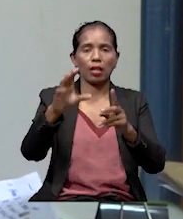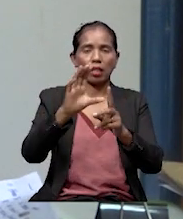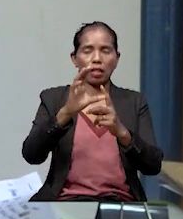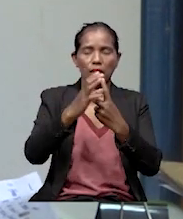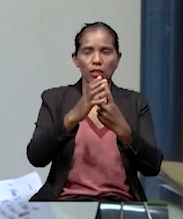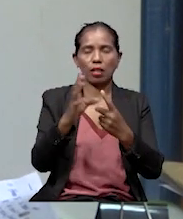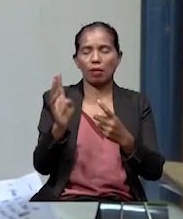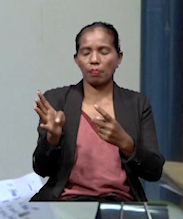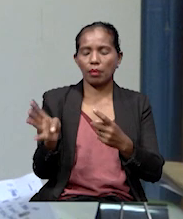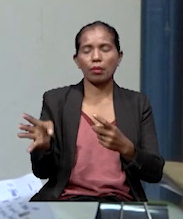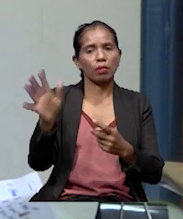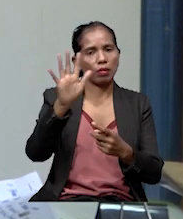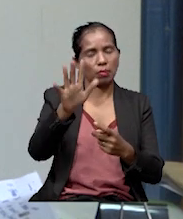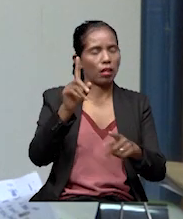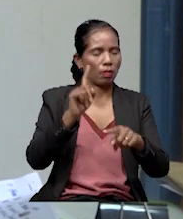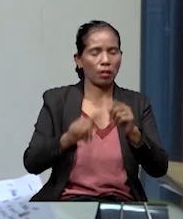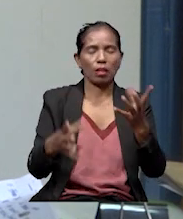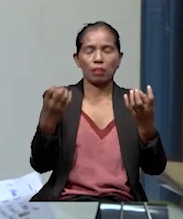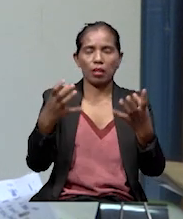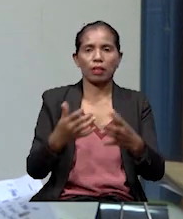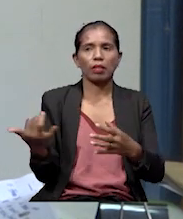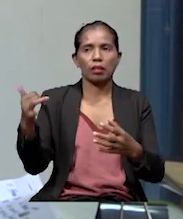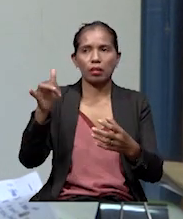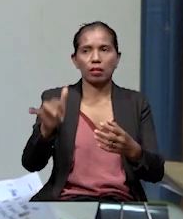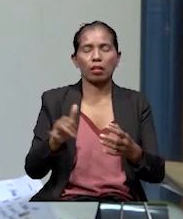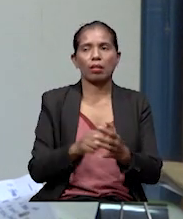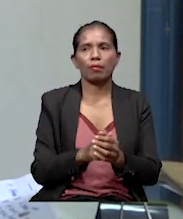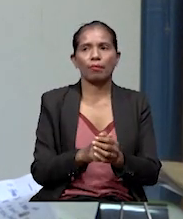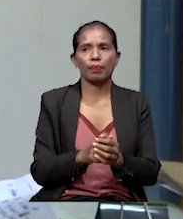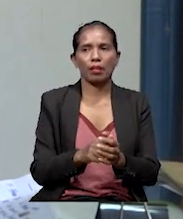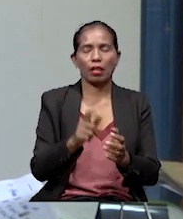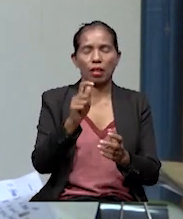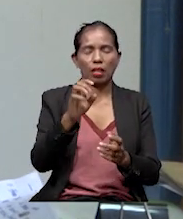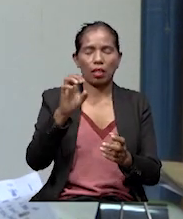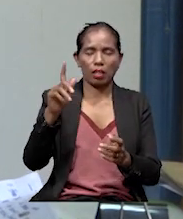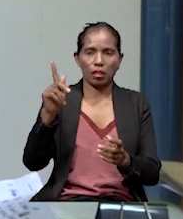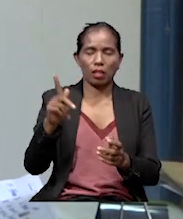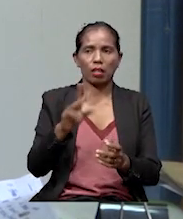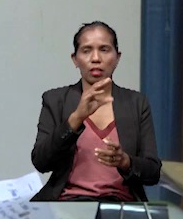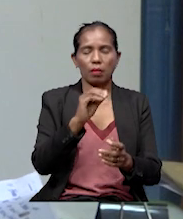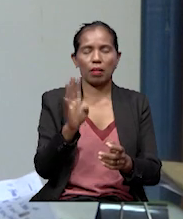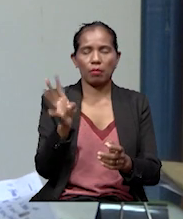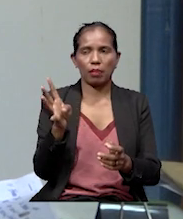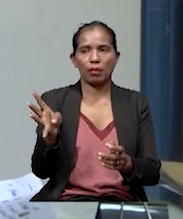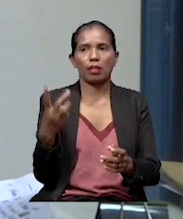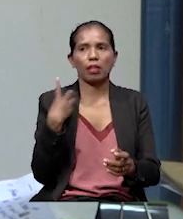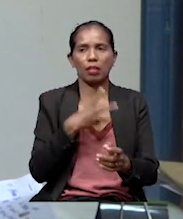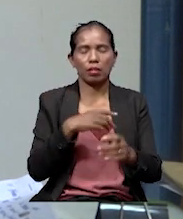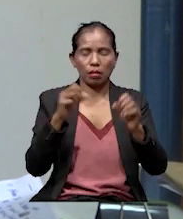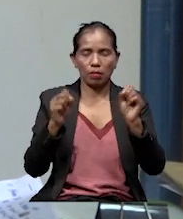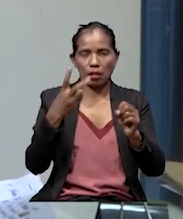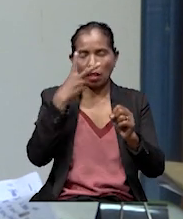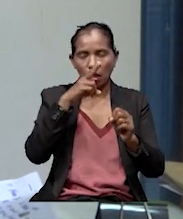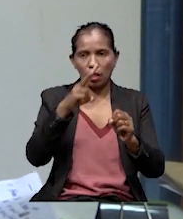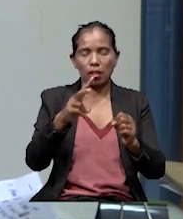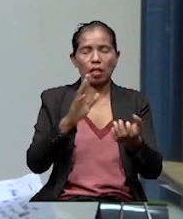La bela hakat livre, né? O basira de bem maka jurusan ka tech box, né? Né tem 40 de. Para ite bele hare escola